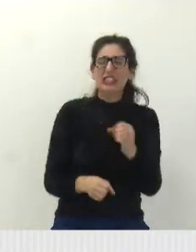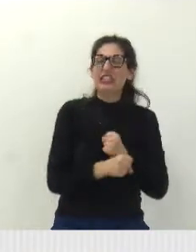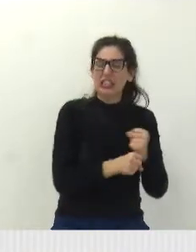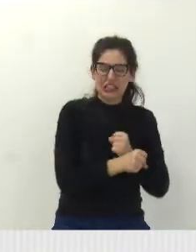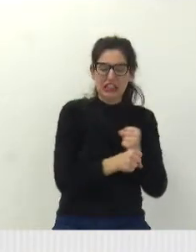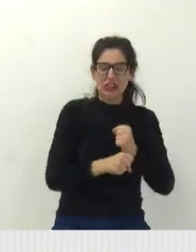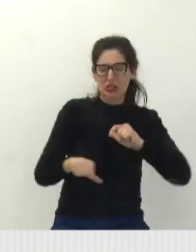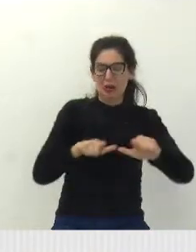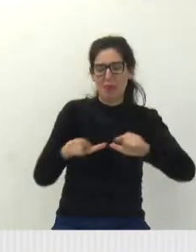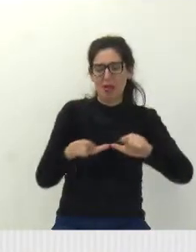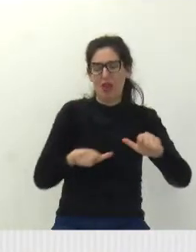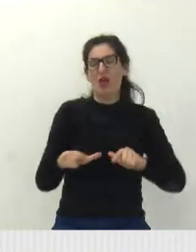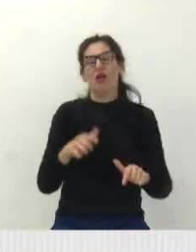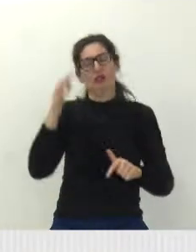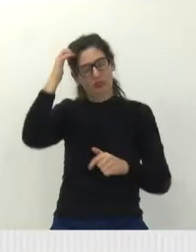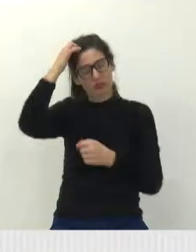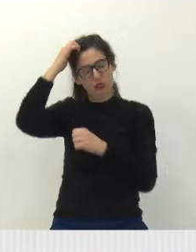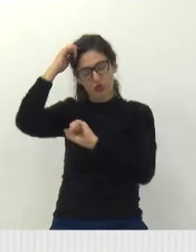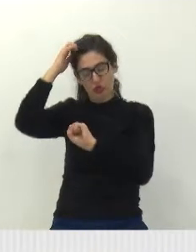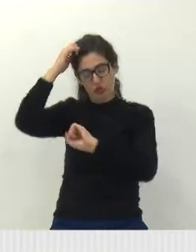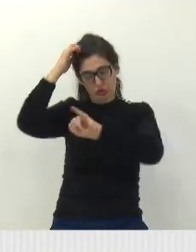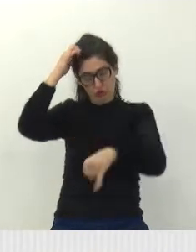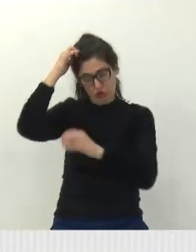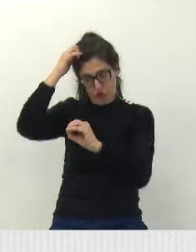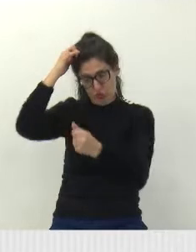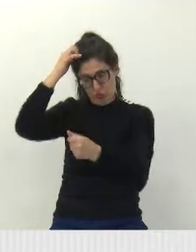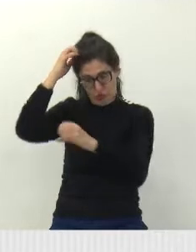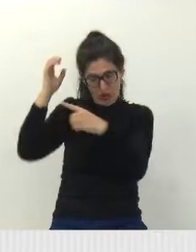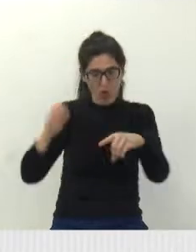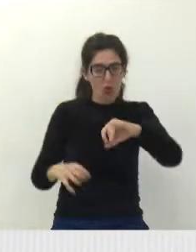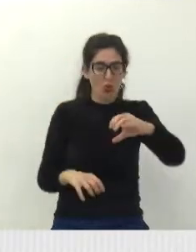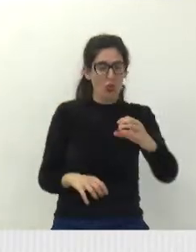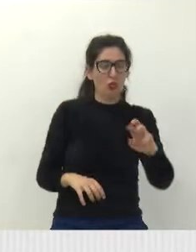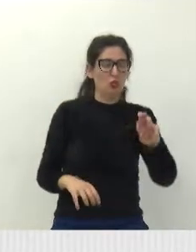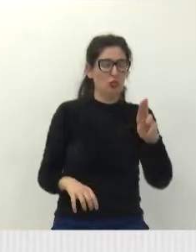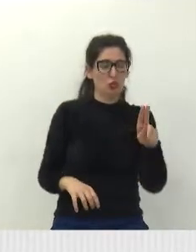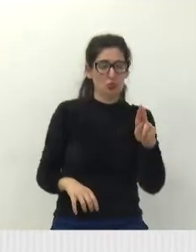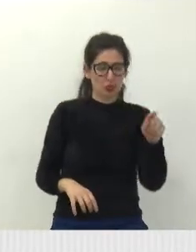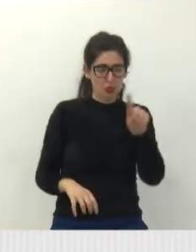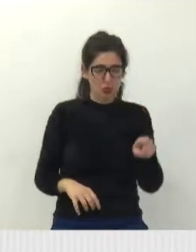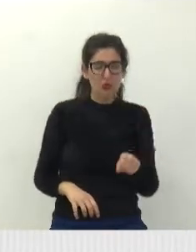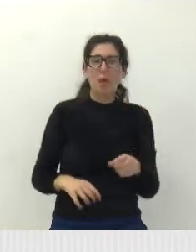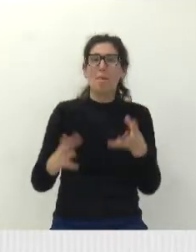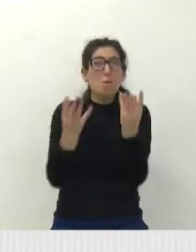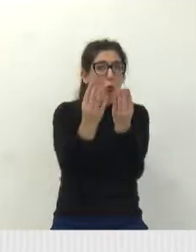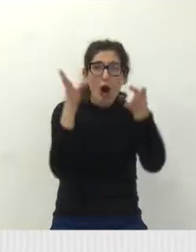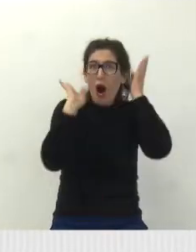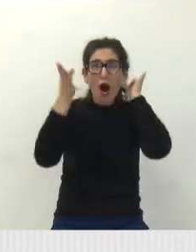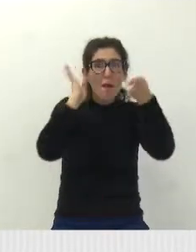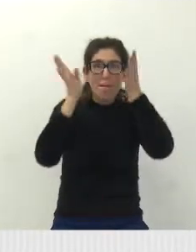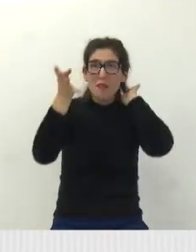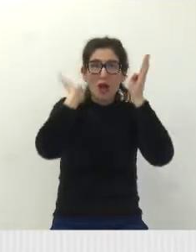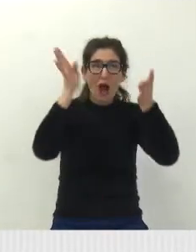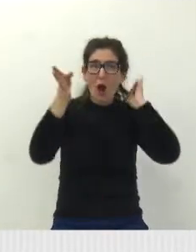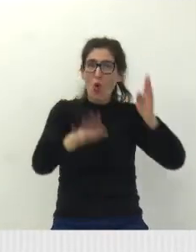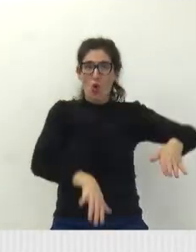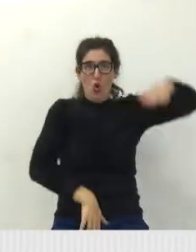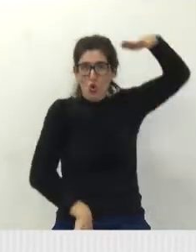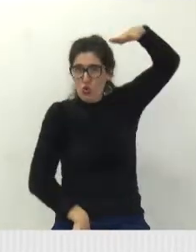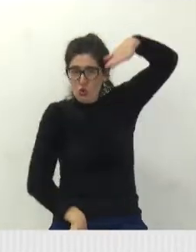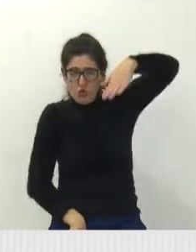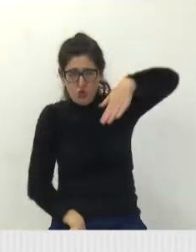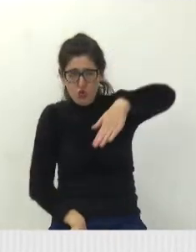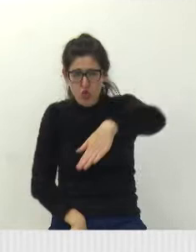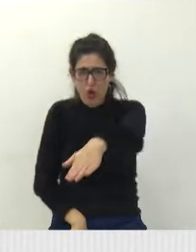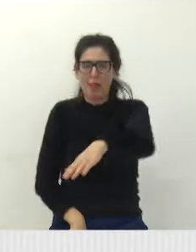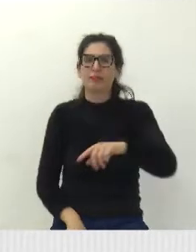E ali é uma grande movimentação de caminhões descendo, né, essa Avenida José Ribeiro Moreira. É um perigo